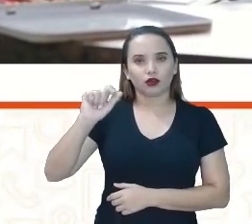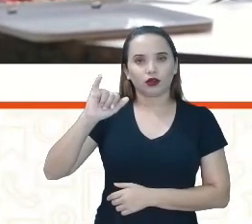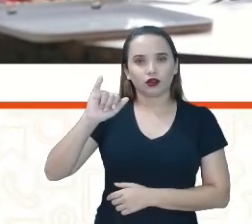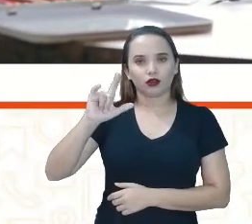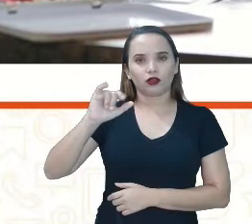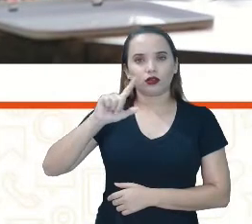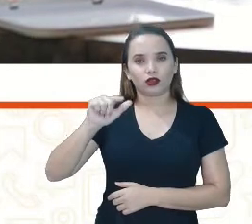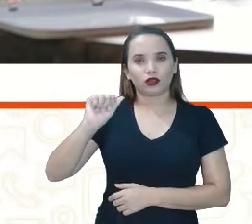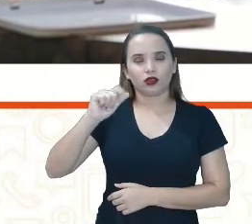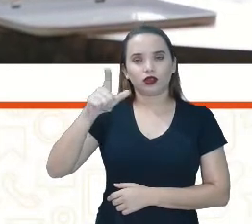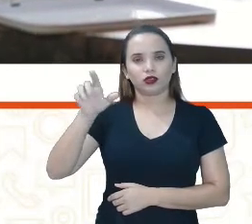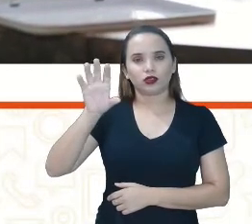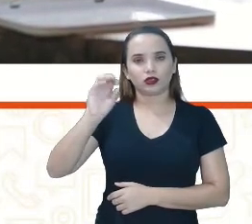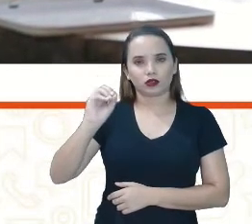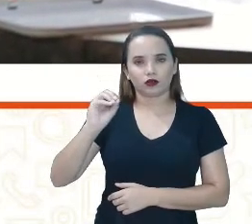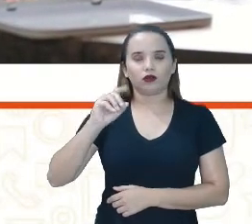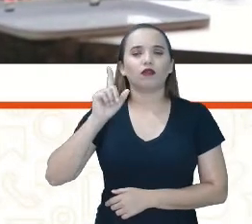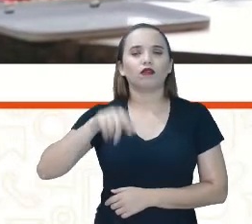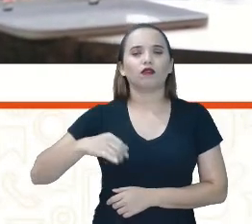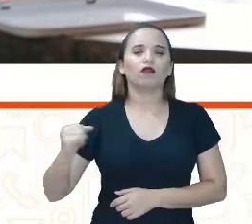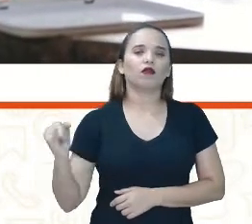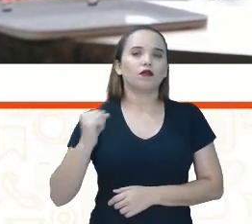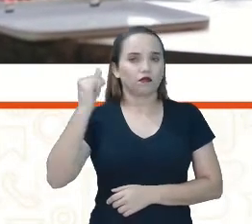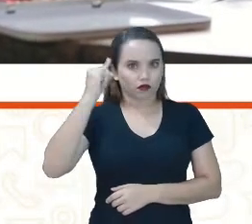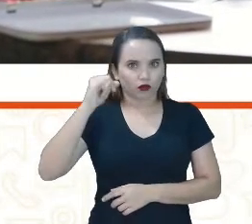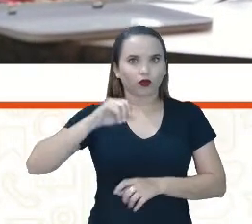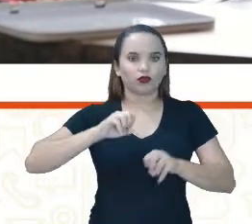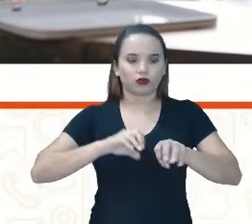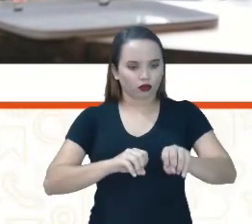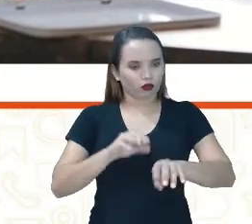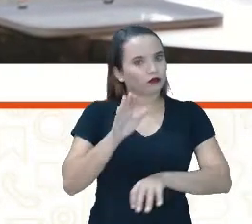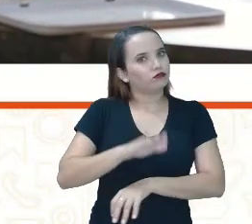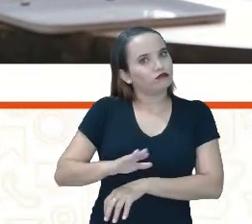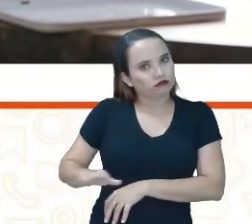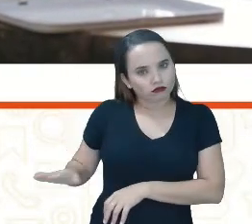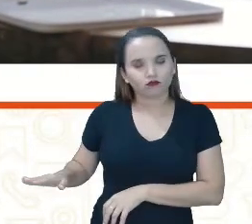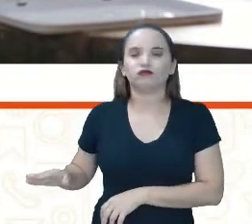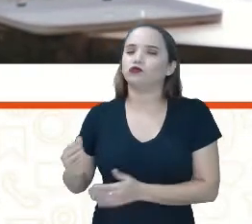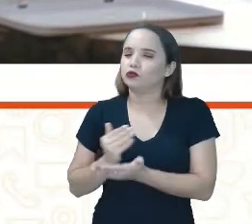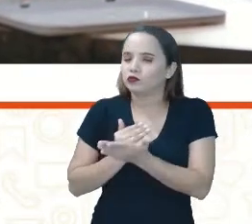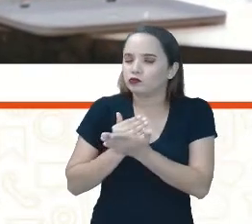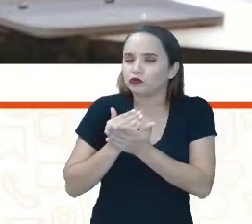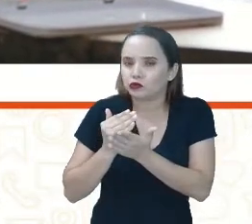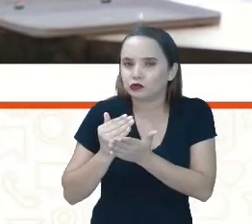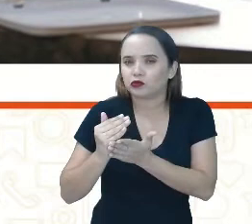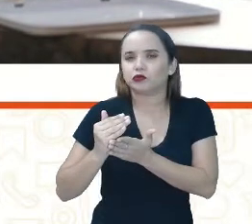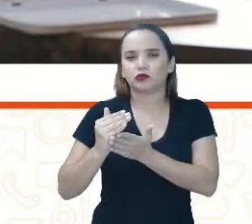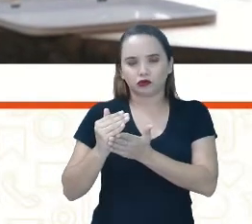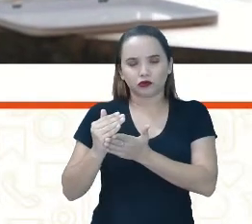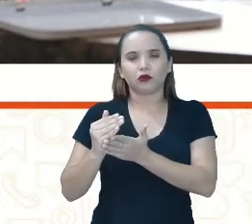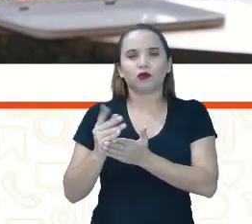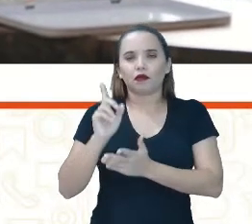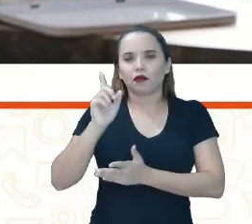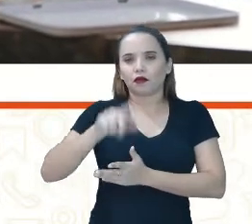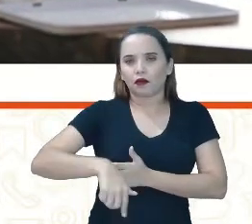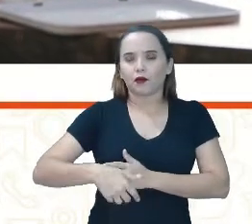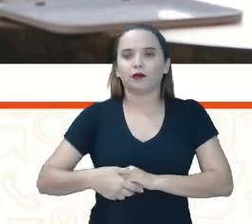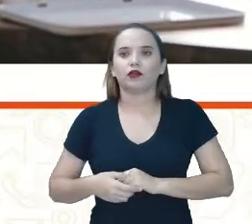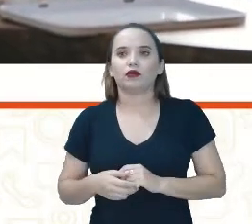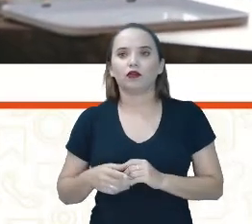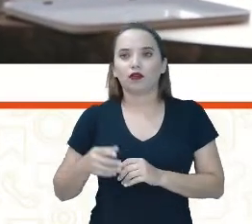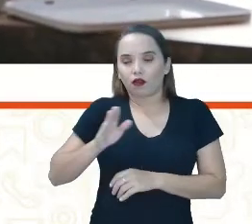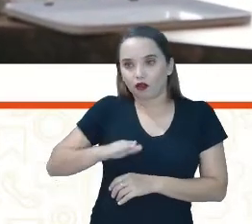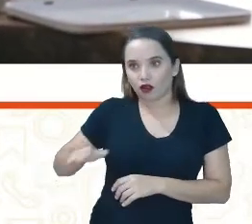lateralização, né, que é importante na educação infantil, é importante nos anos iniciais, né, onde a criança vai ter